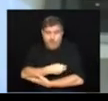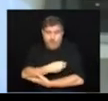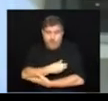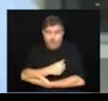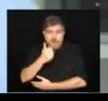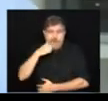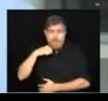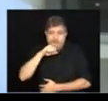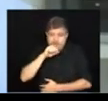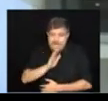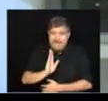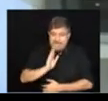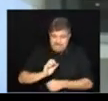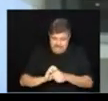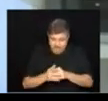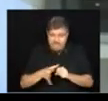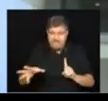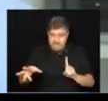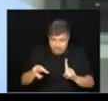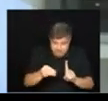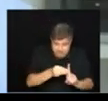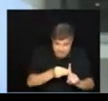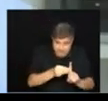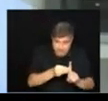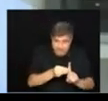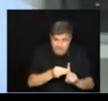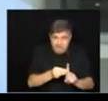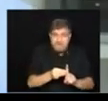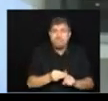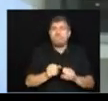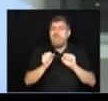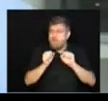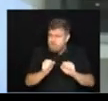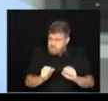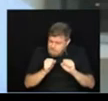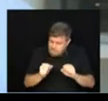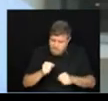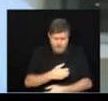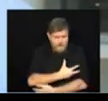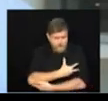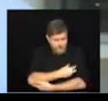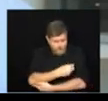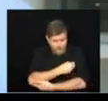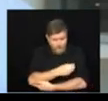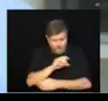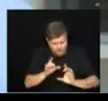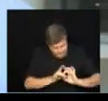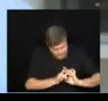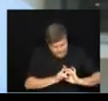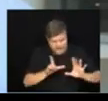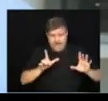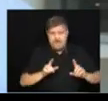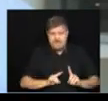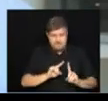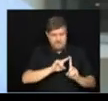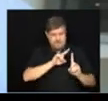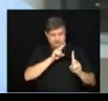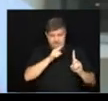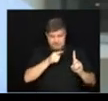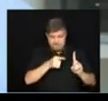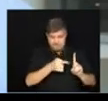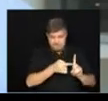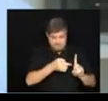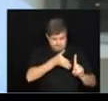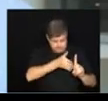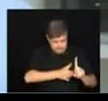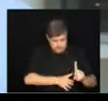que tiveram o Covid anteriormente, elas podem amamentar as suas crianças durante a gestação. Agora,